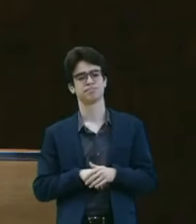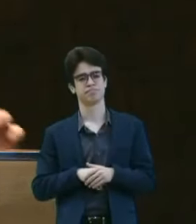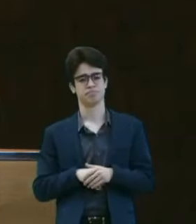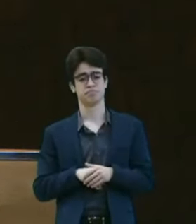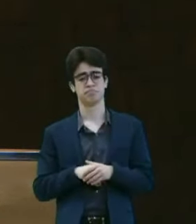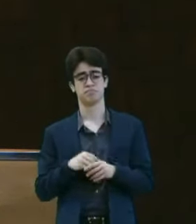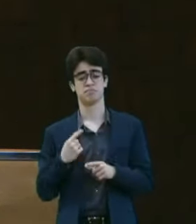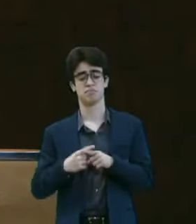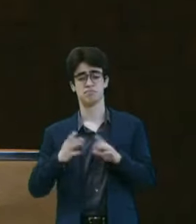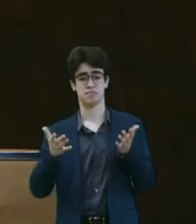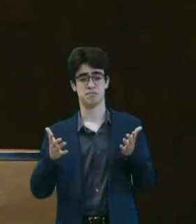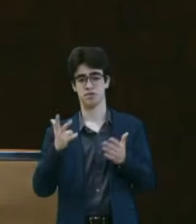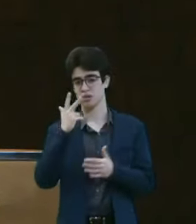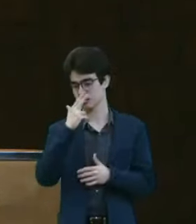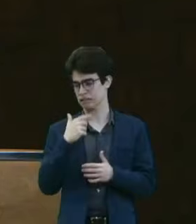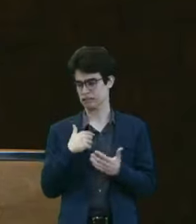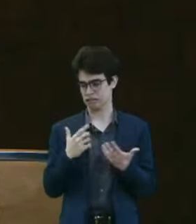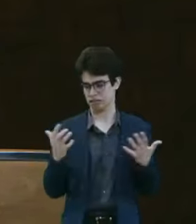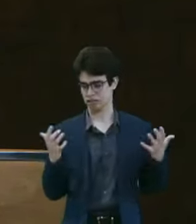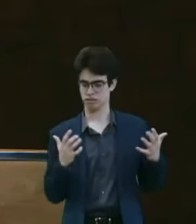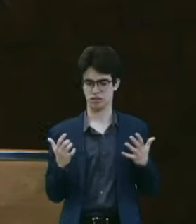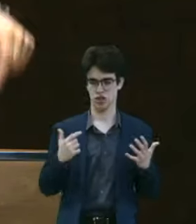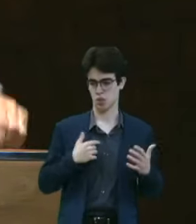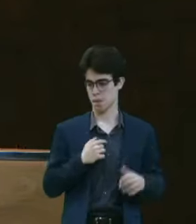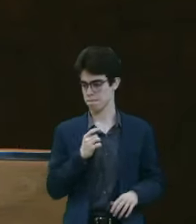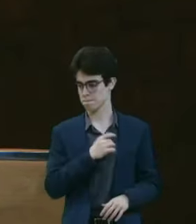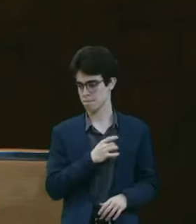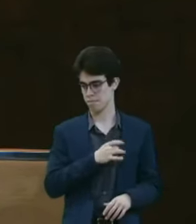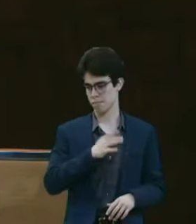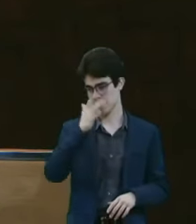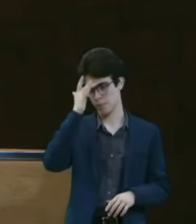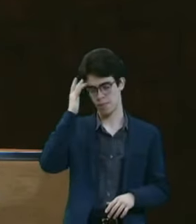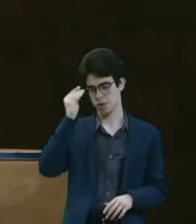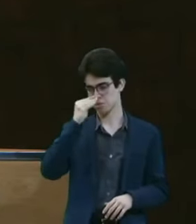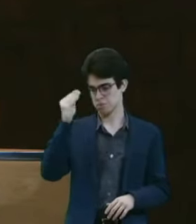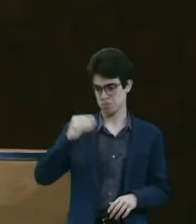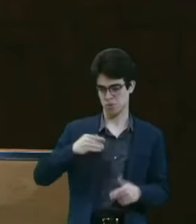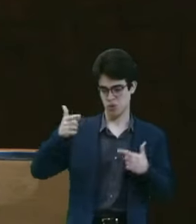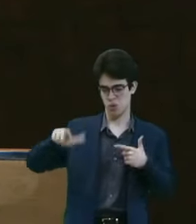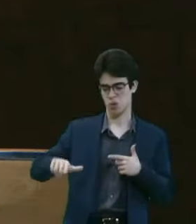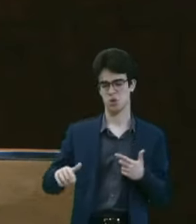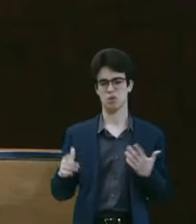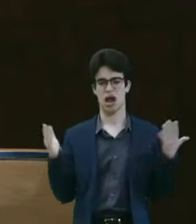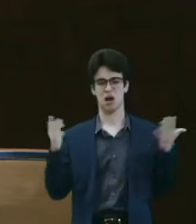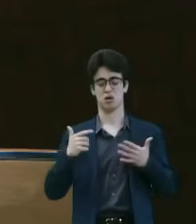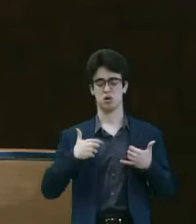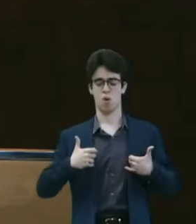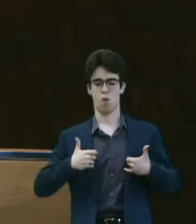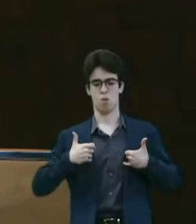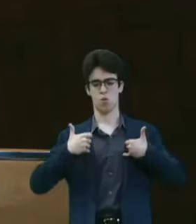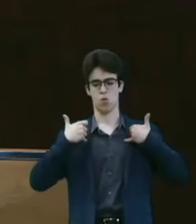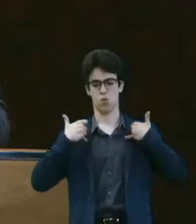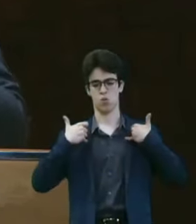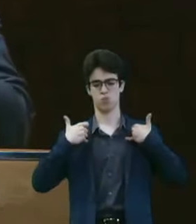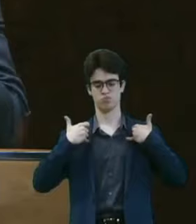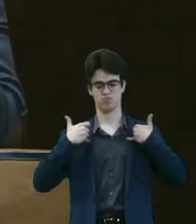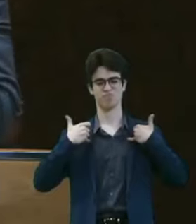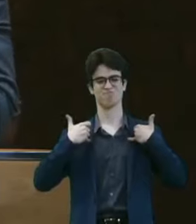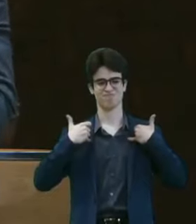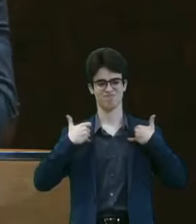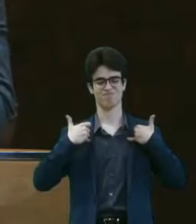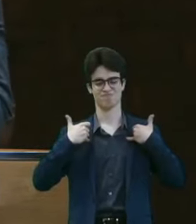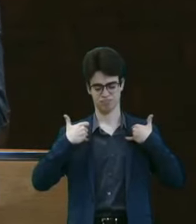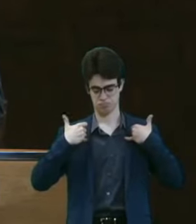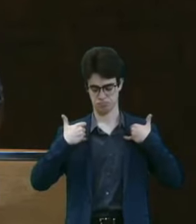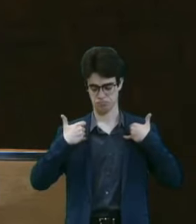Ele agora está sempre na defensiva. Ele tem medo de ser rejeitado de novo. Ele se torna uma pessoa orgulhosa.